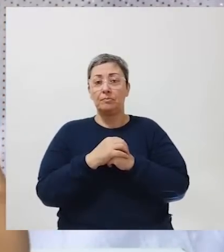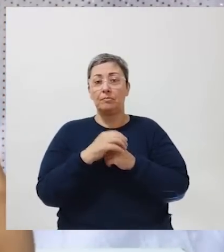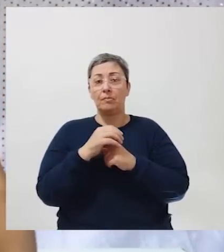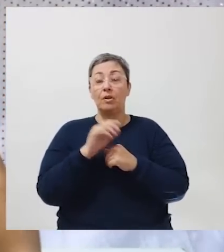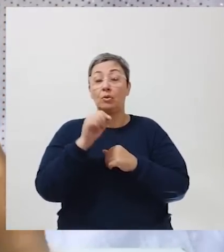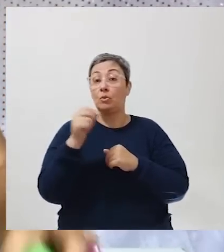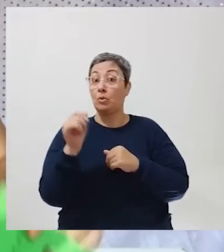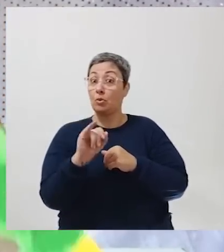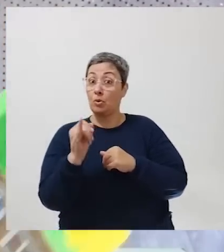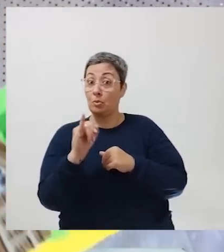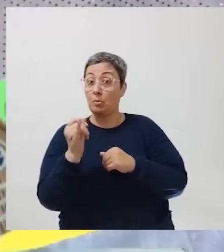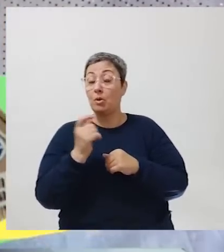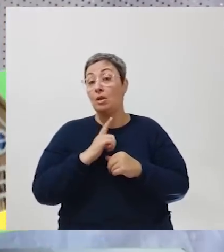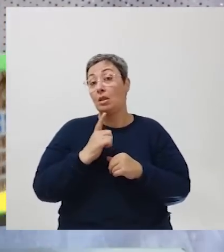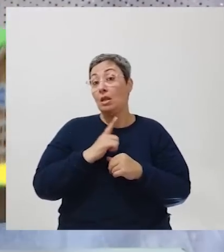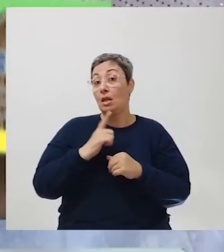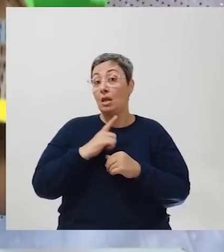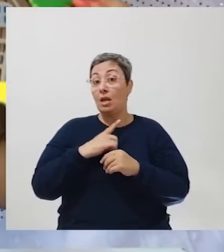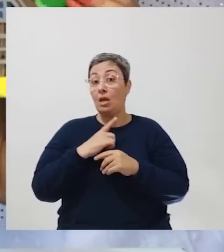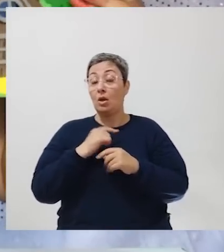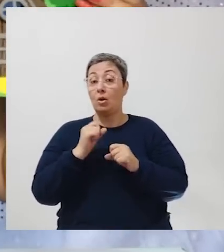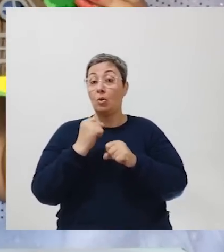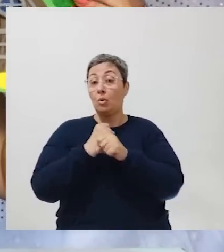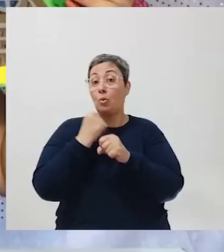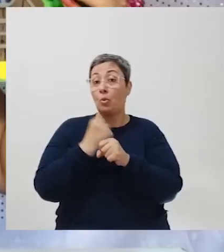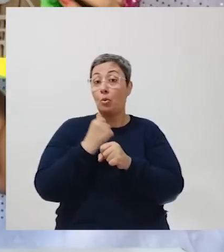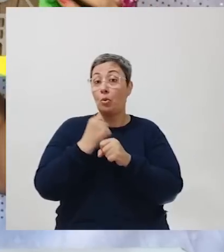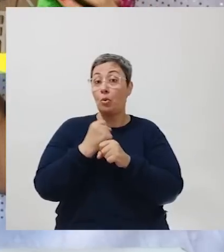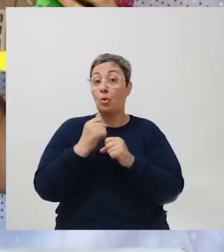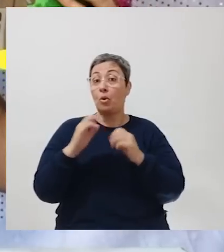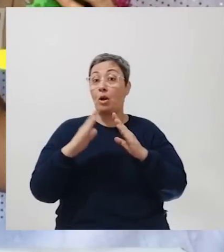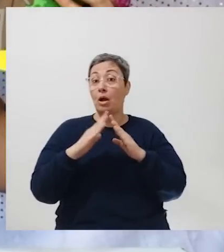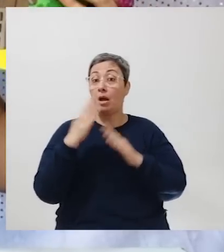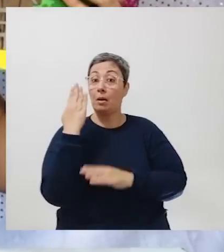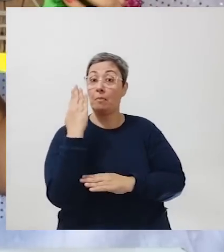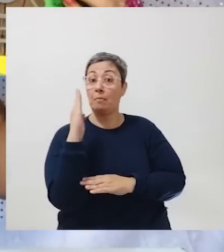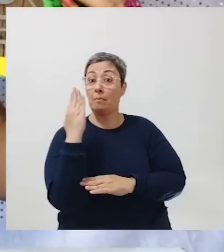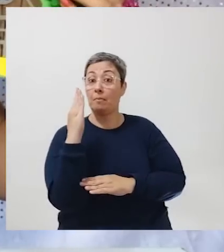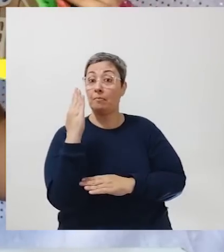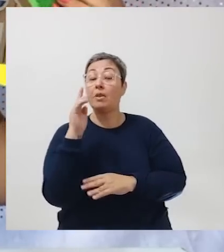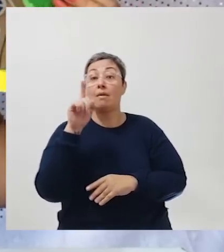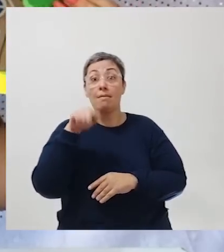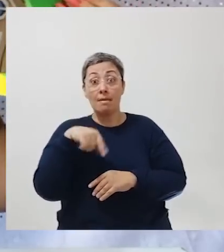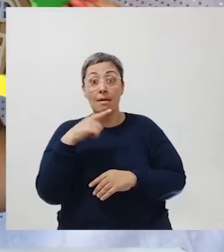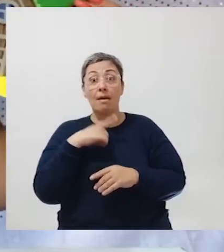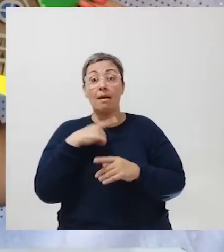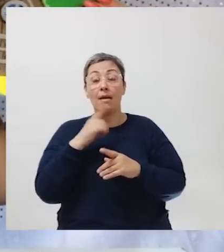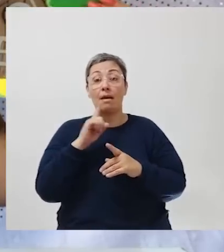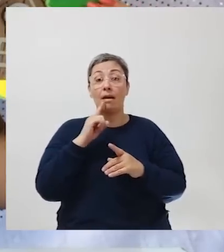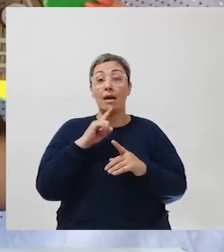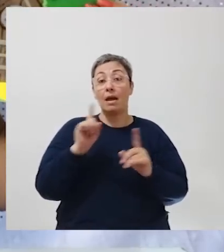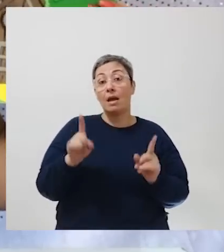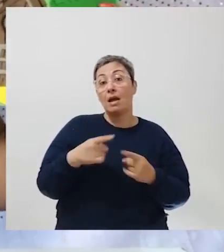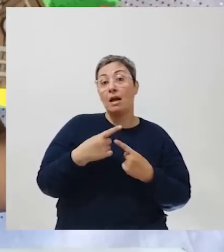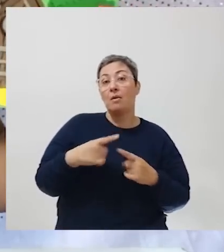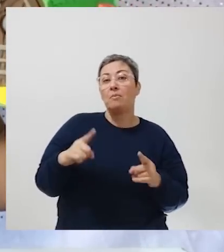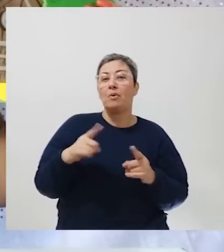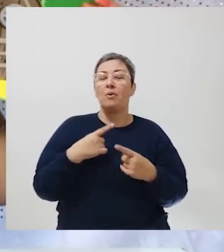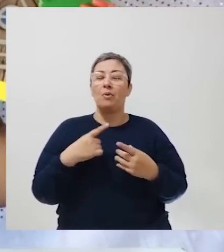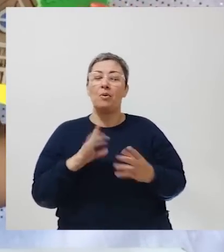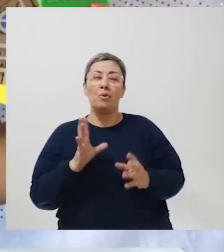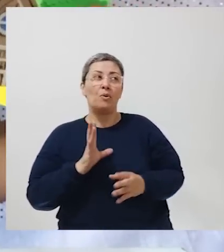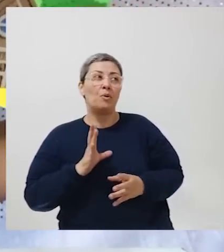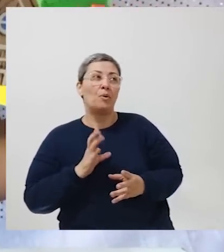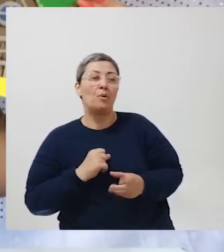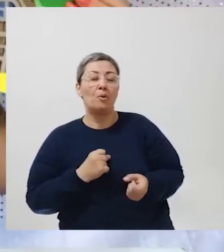O seu irmão que tinha construído uma casa de madeira. Ele era músico e gostava